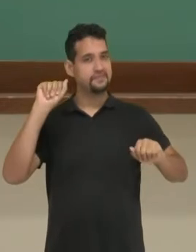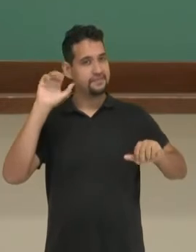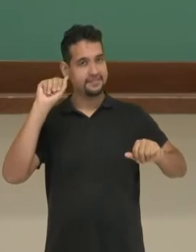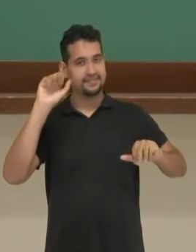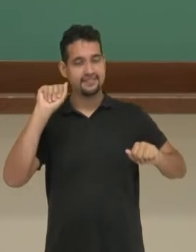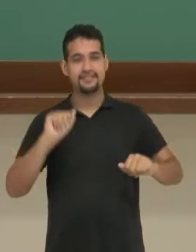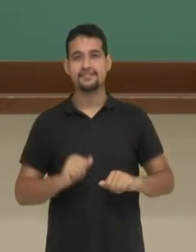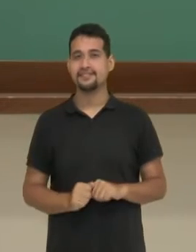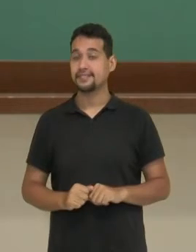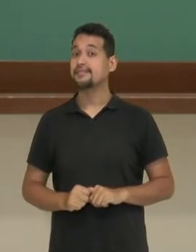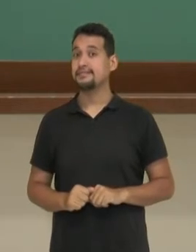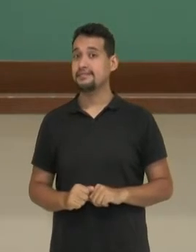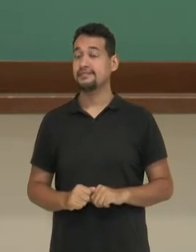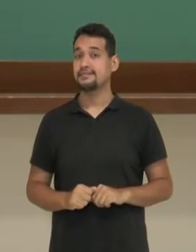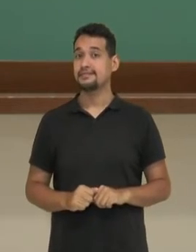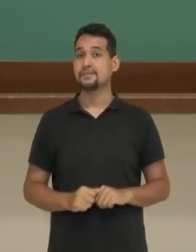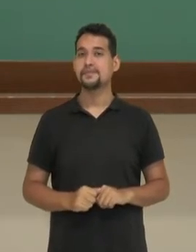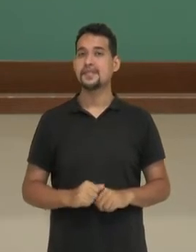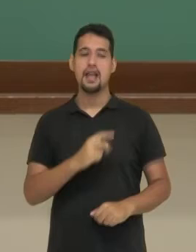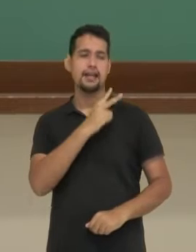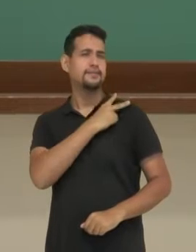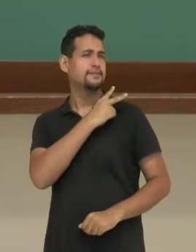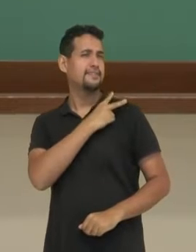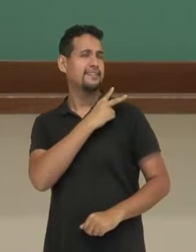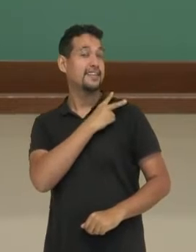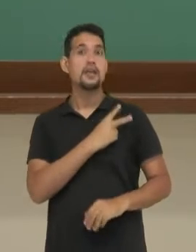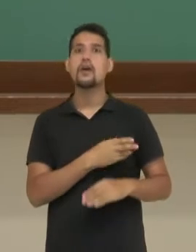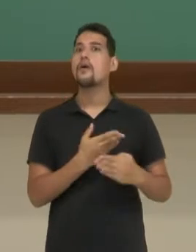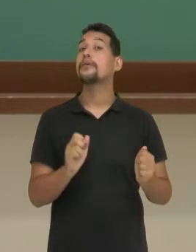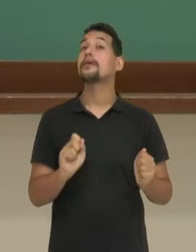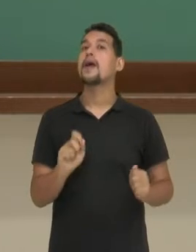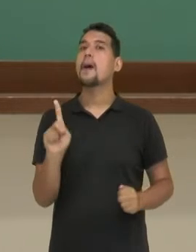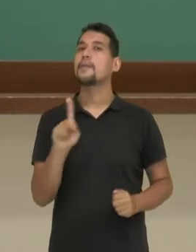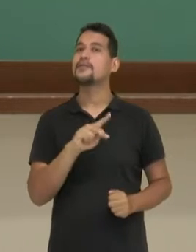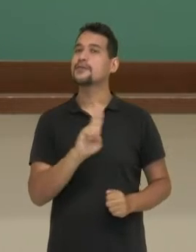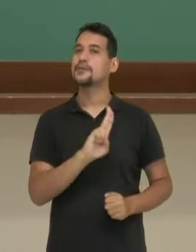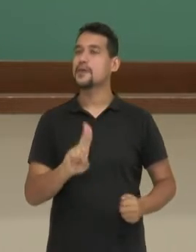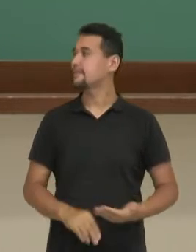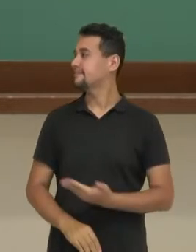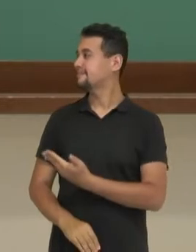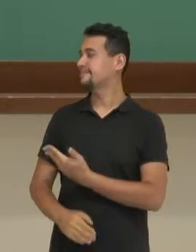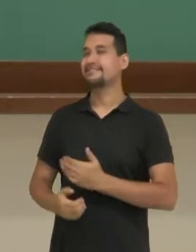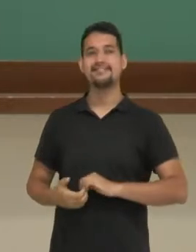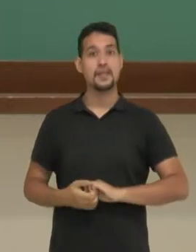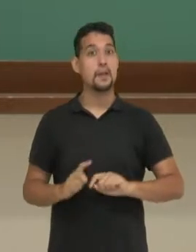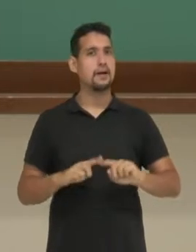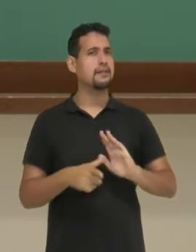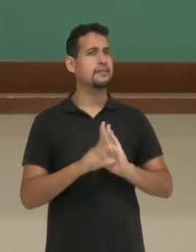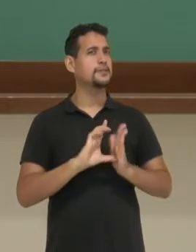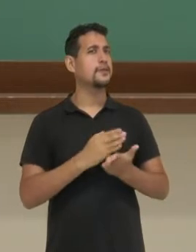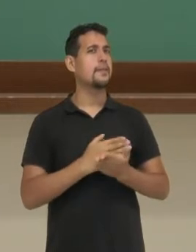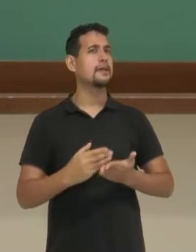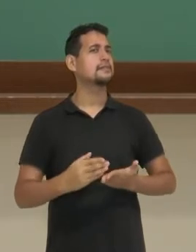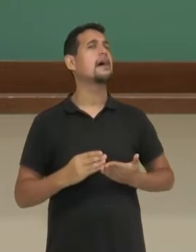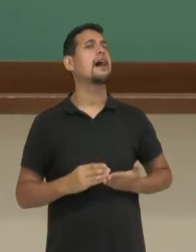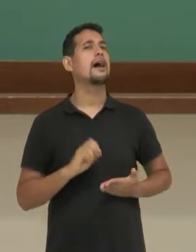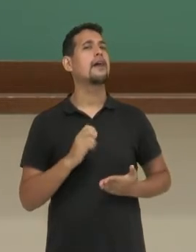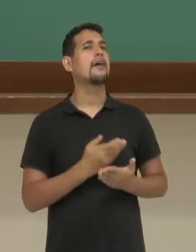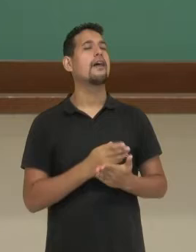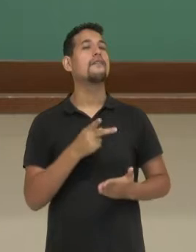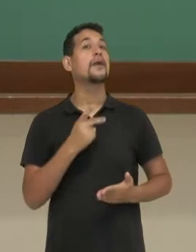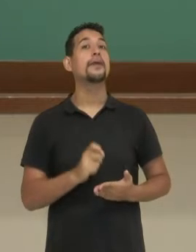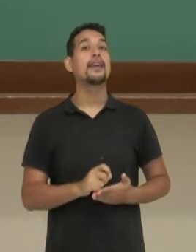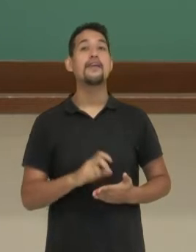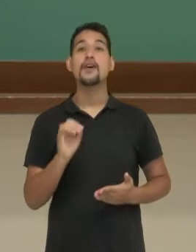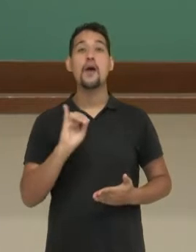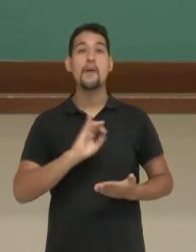espanhola, segunda série. E aqui com vocês, professora Estefânia. Mas antes de começarmos a nossa aula,